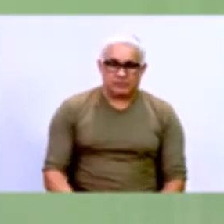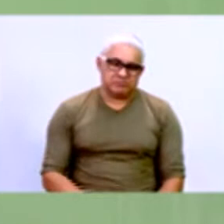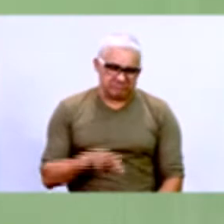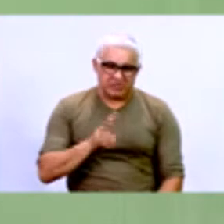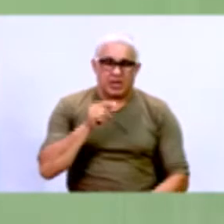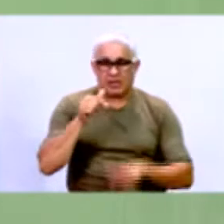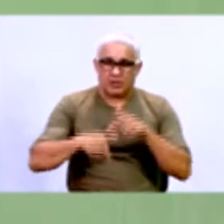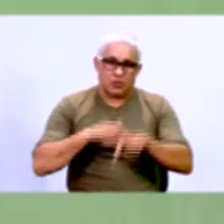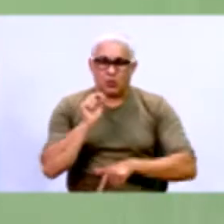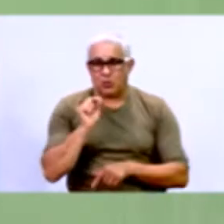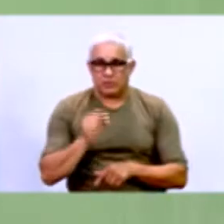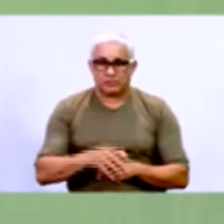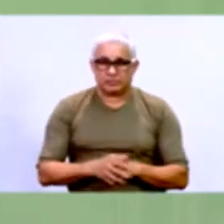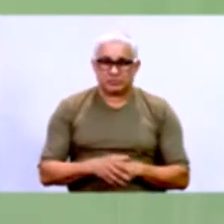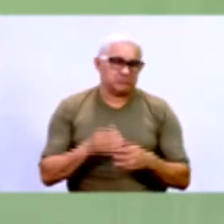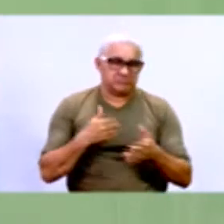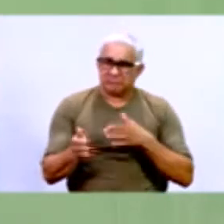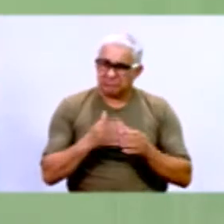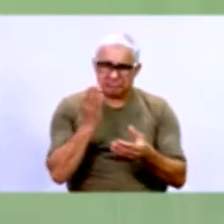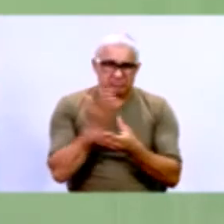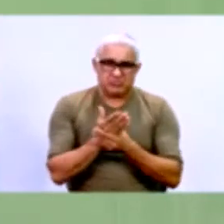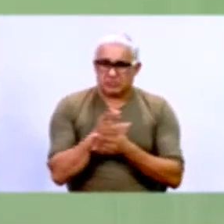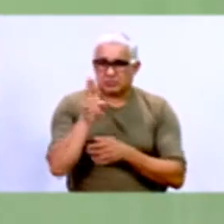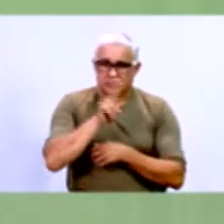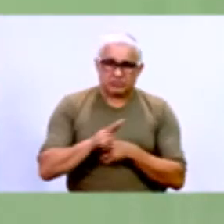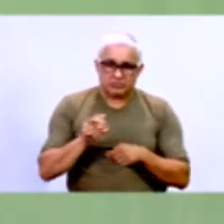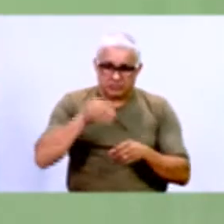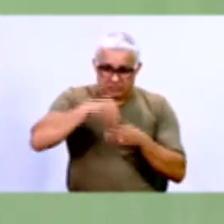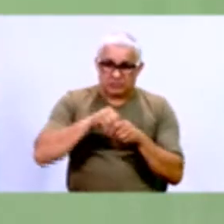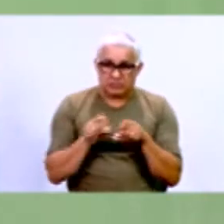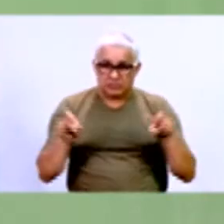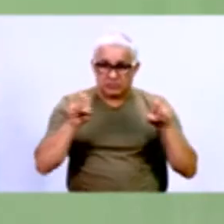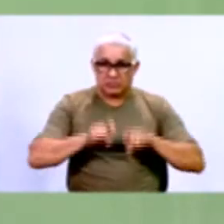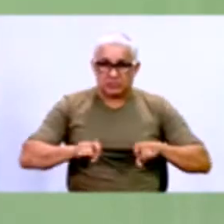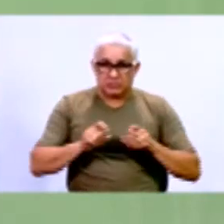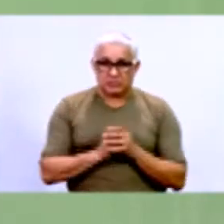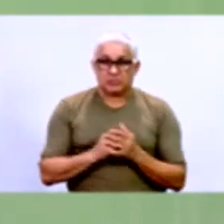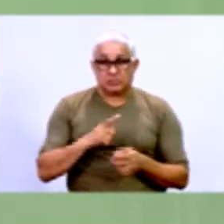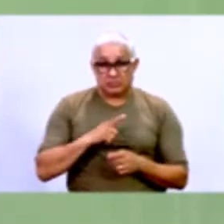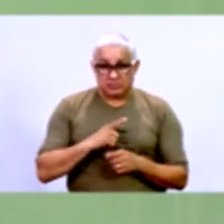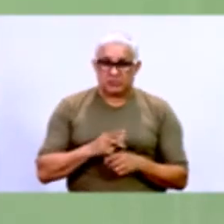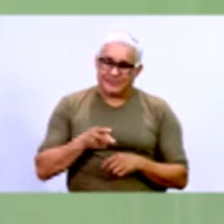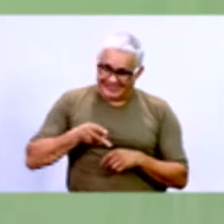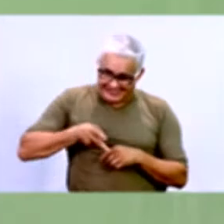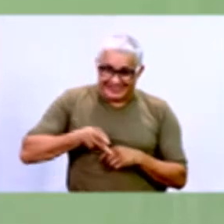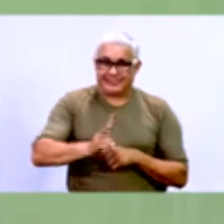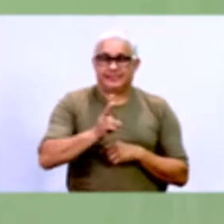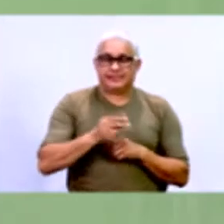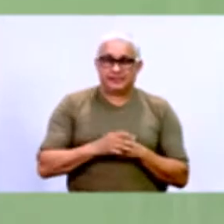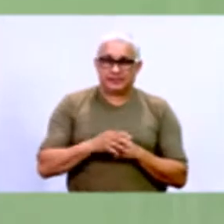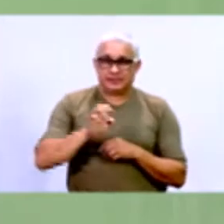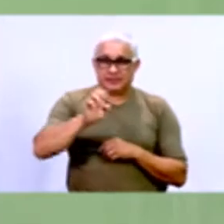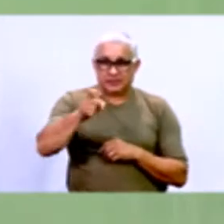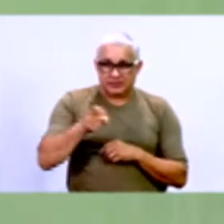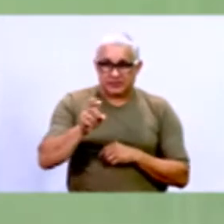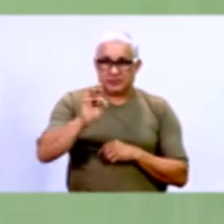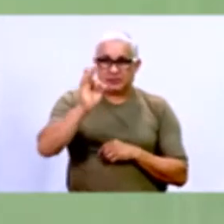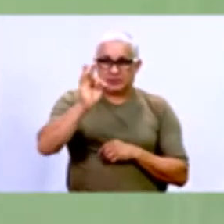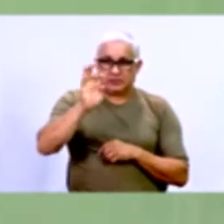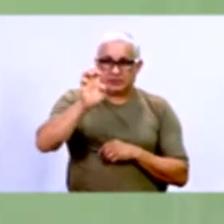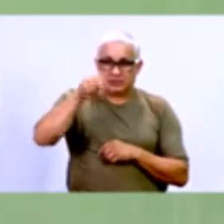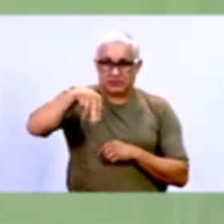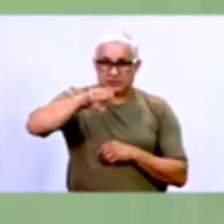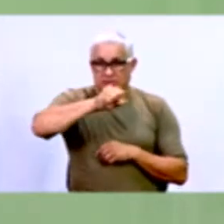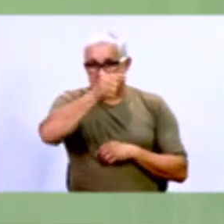sempre trabalha, qualquer arquivo que a gente use no computador, ele tem sempre uma extensão de arquivo. Ele vai